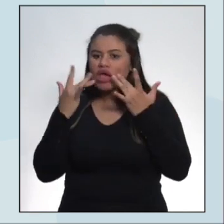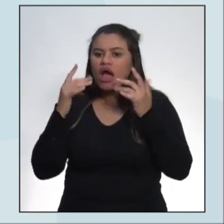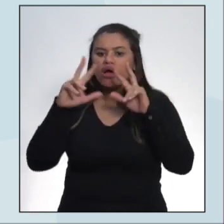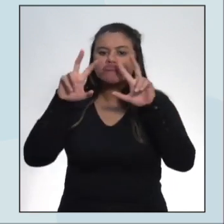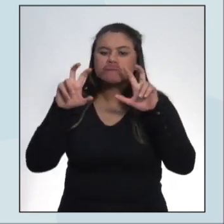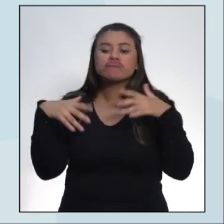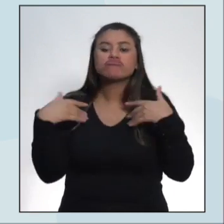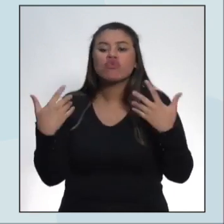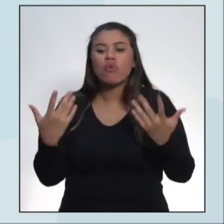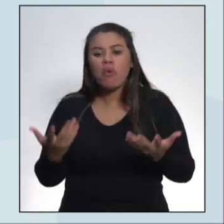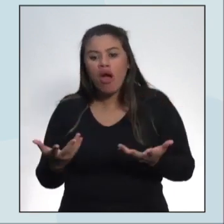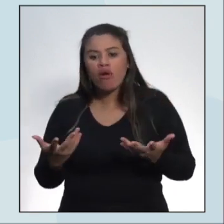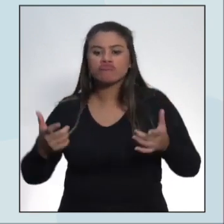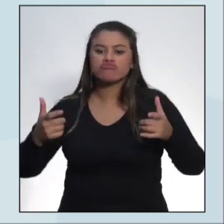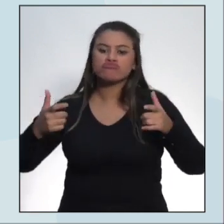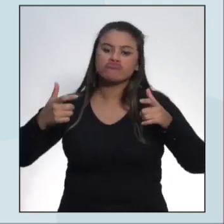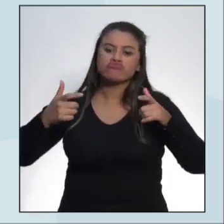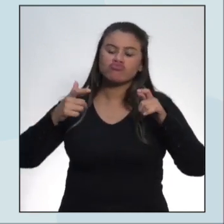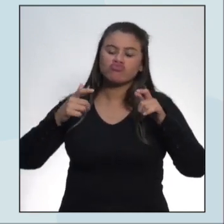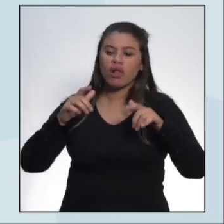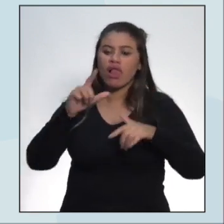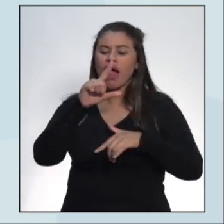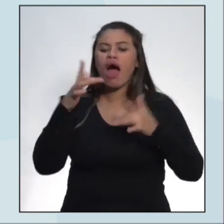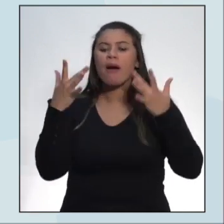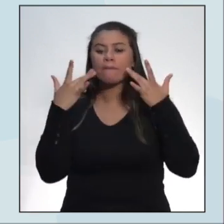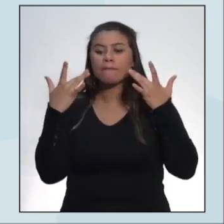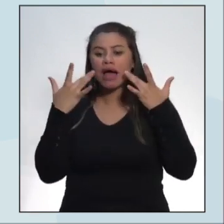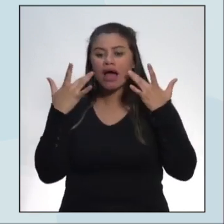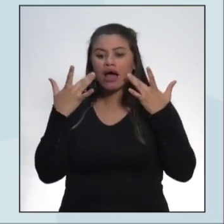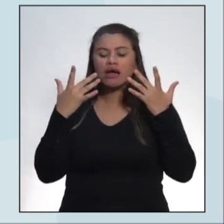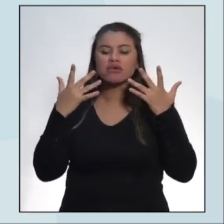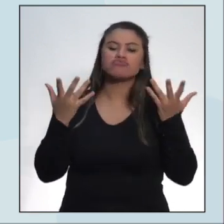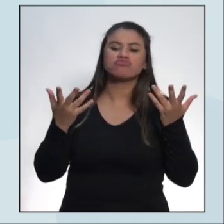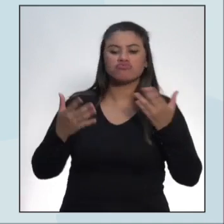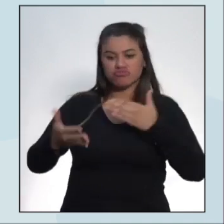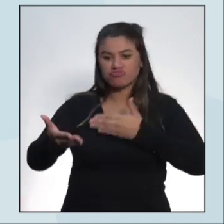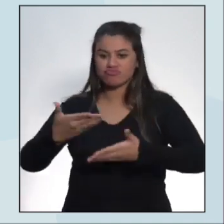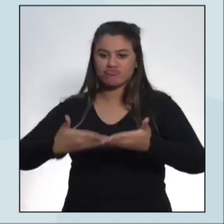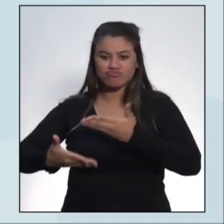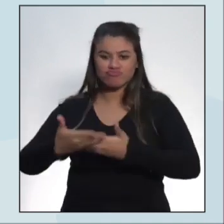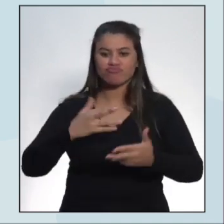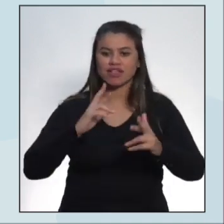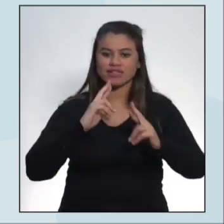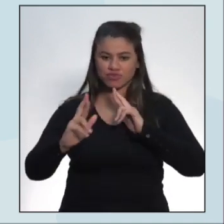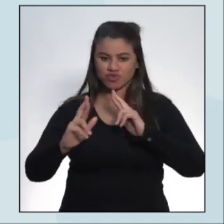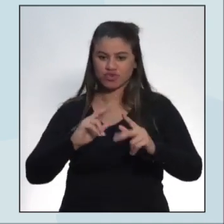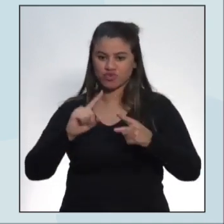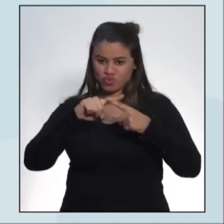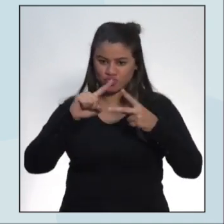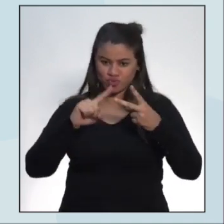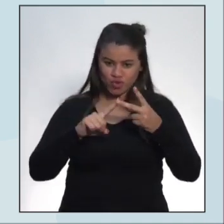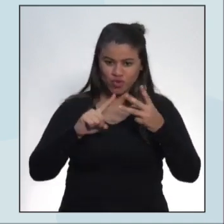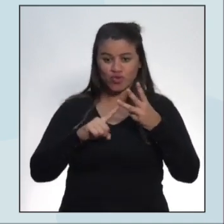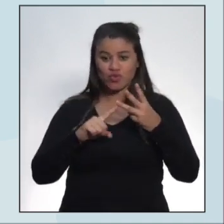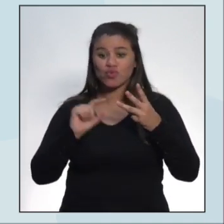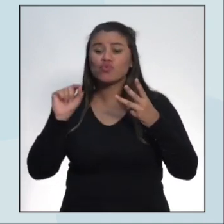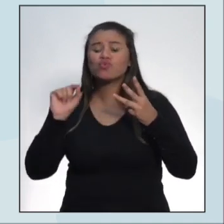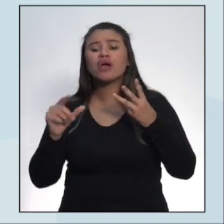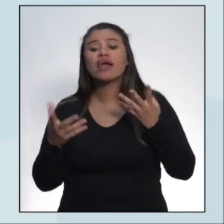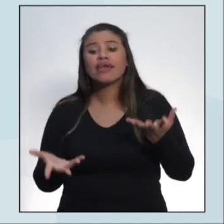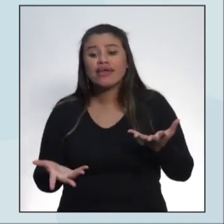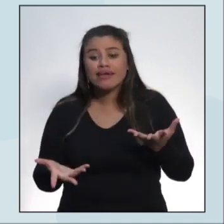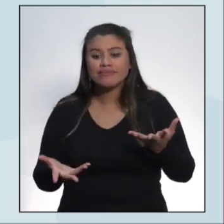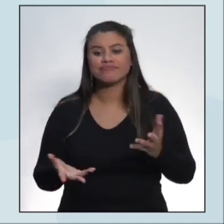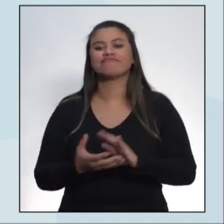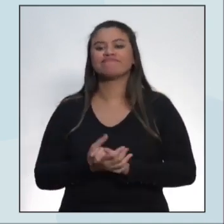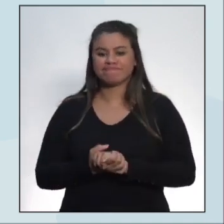no teatro, qual peça de teatro você leu, né? Compartilhe isso com a gente. Mas responda, você já foi ao teatro e viu que lá assistiu ao